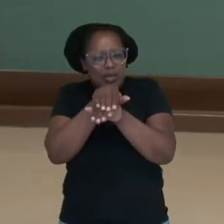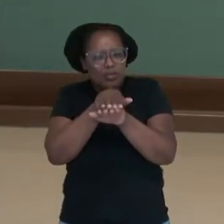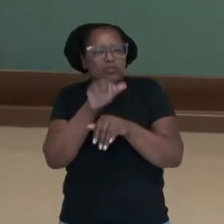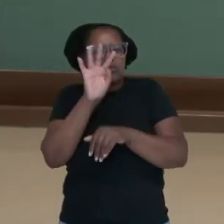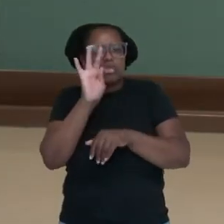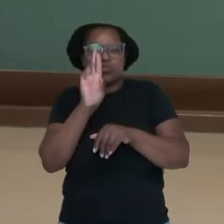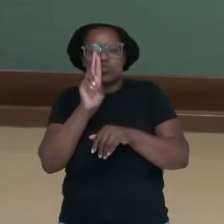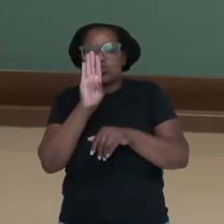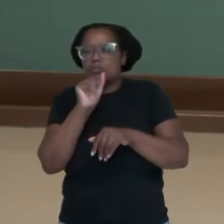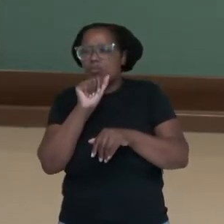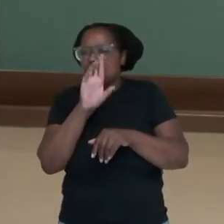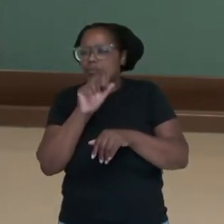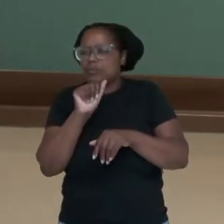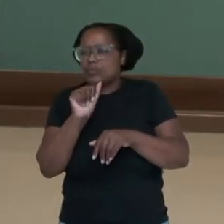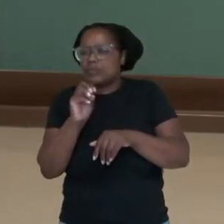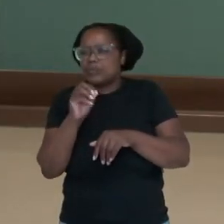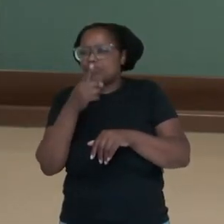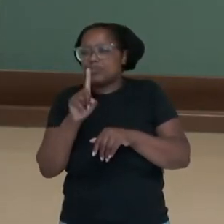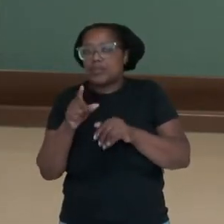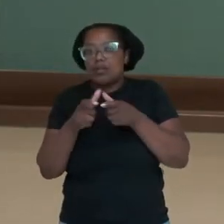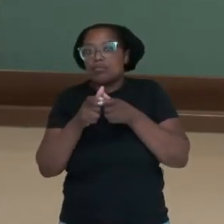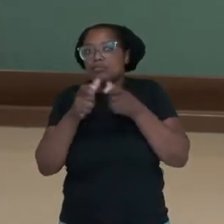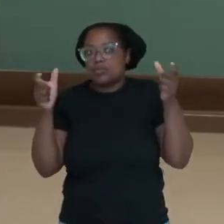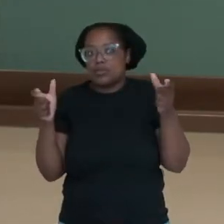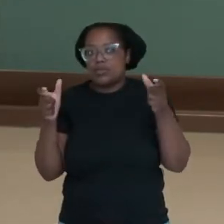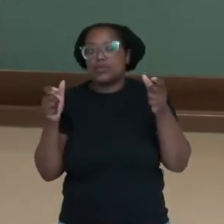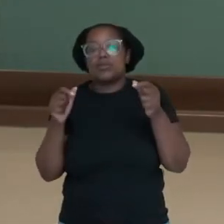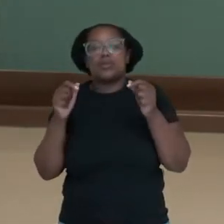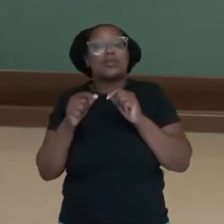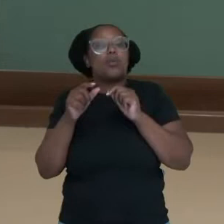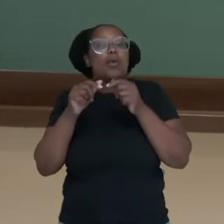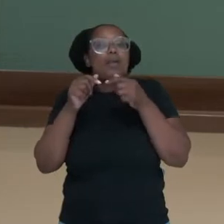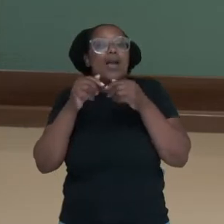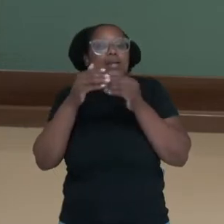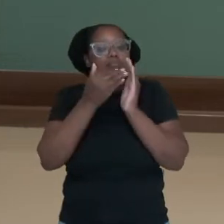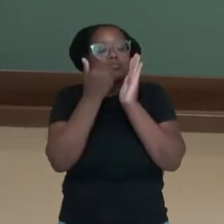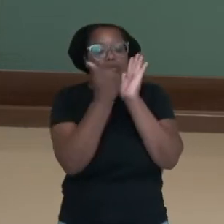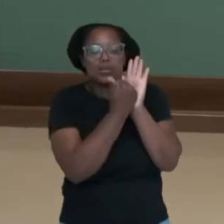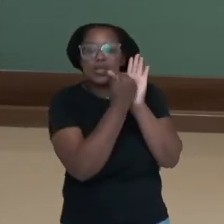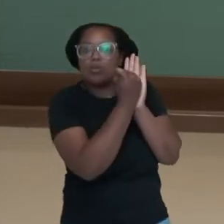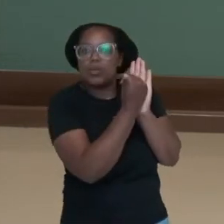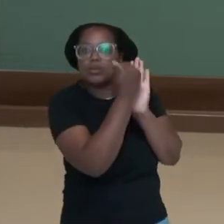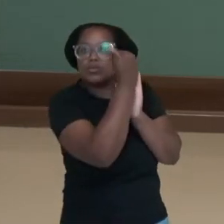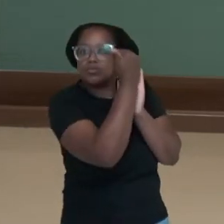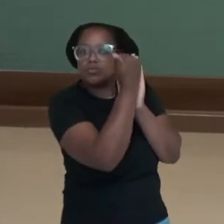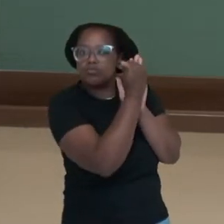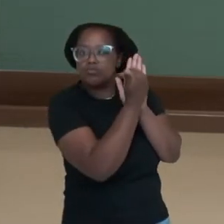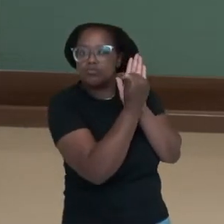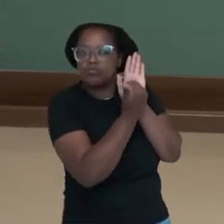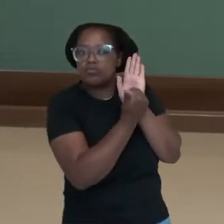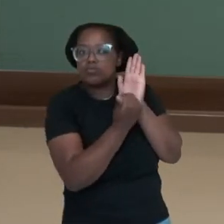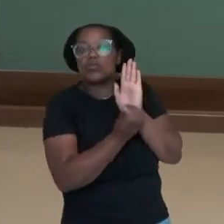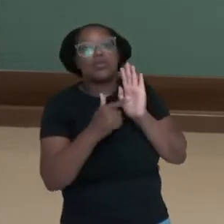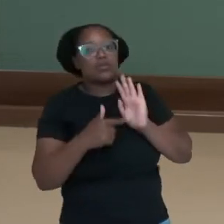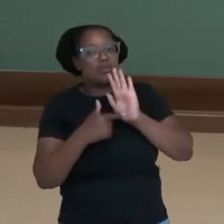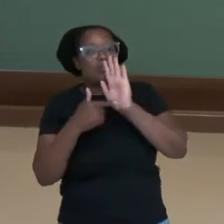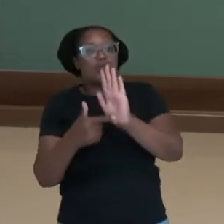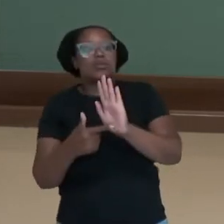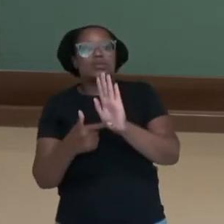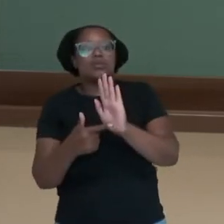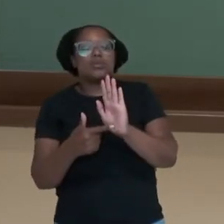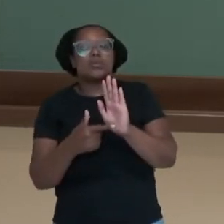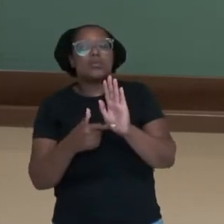nós temos uma representação de uma sequência de interações. Aqui são zooplânctons